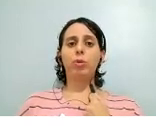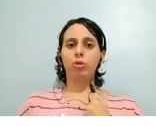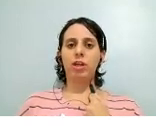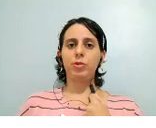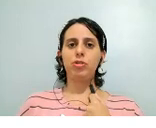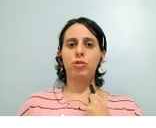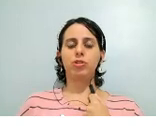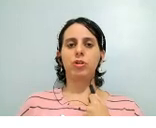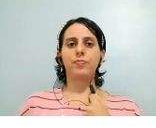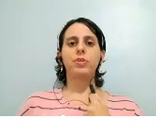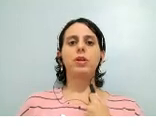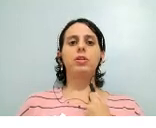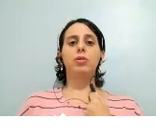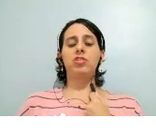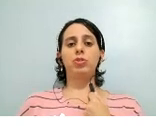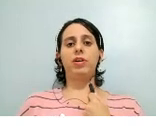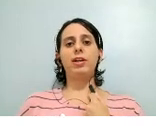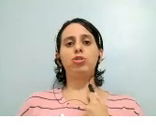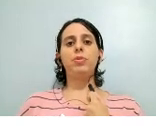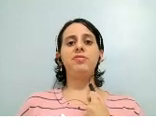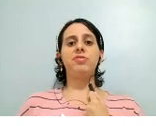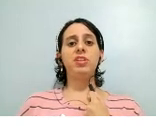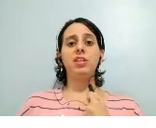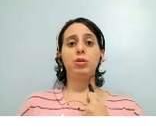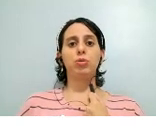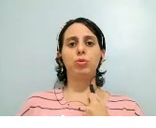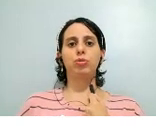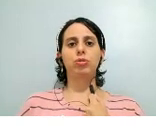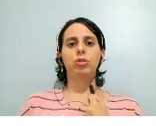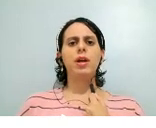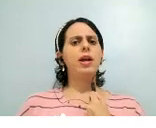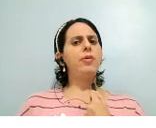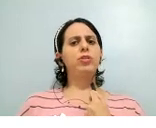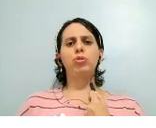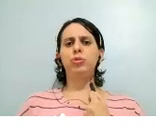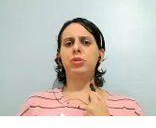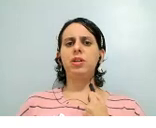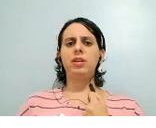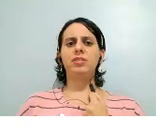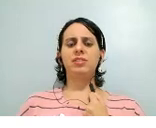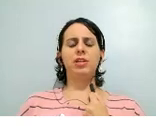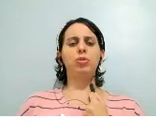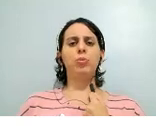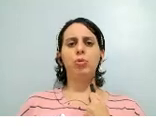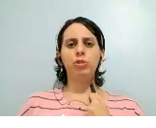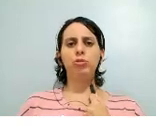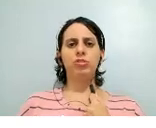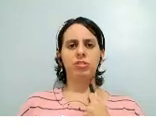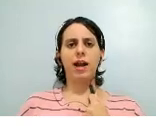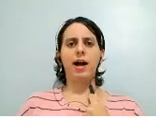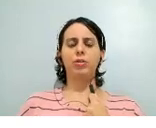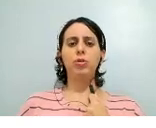um pouco sobre o tema de hoje. Então, hoje vamos falar sobre vírus. É um assunto que está sendo